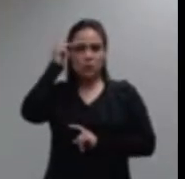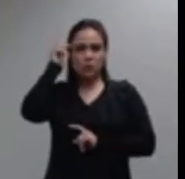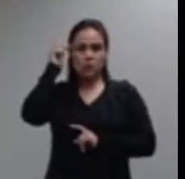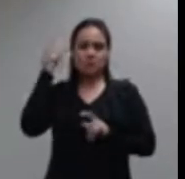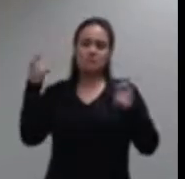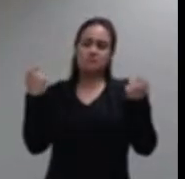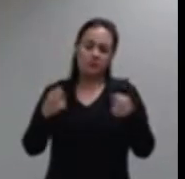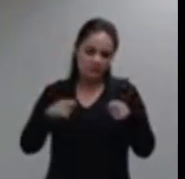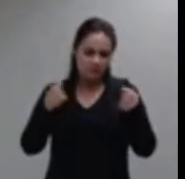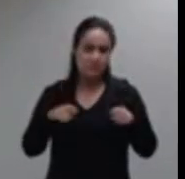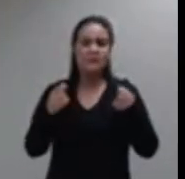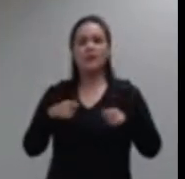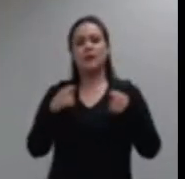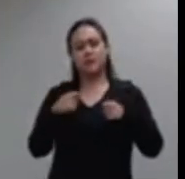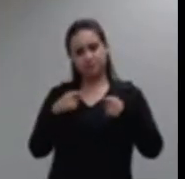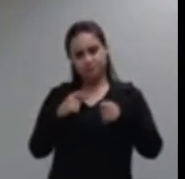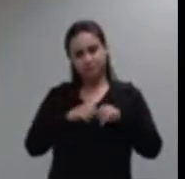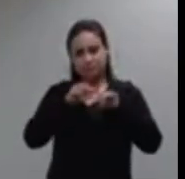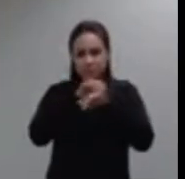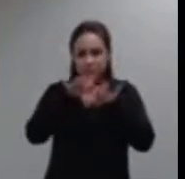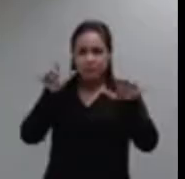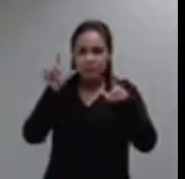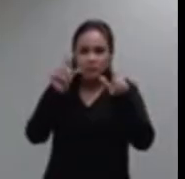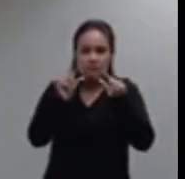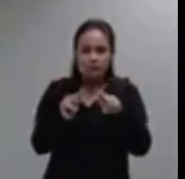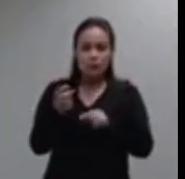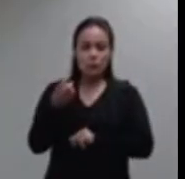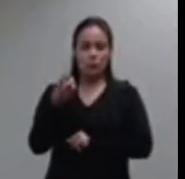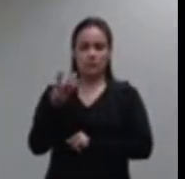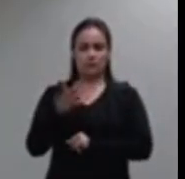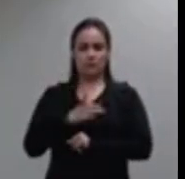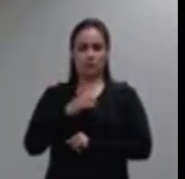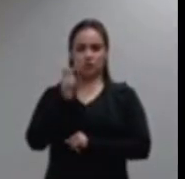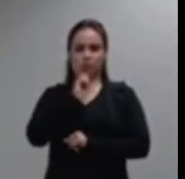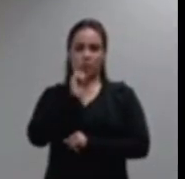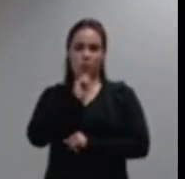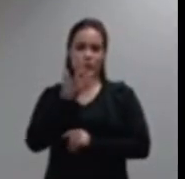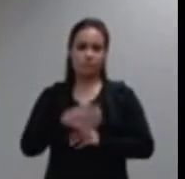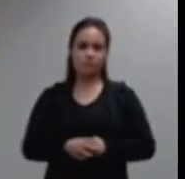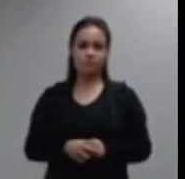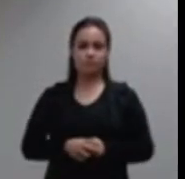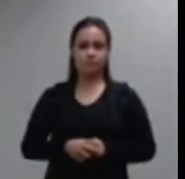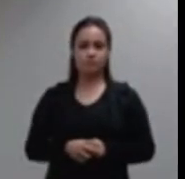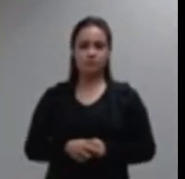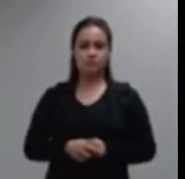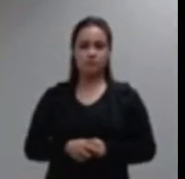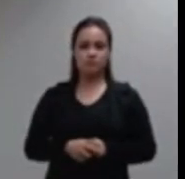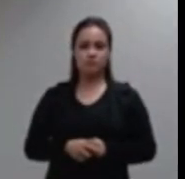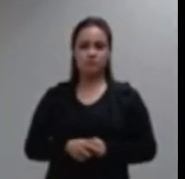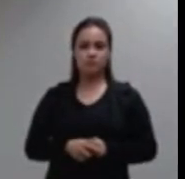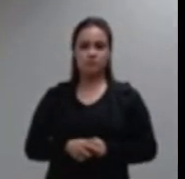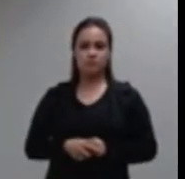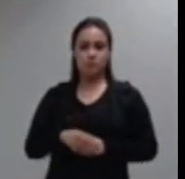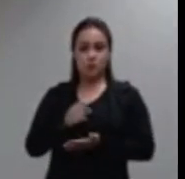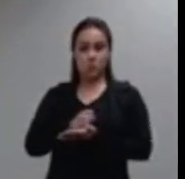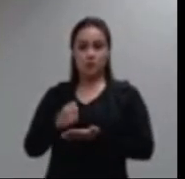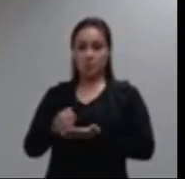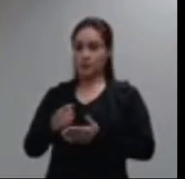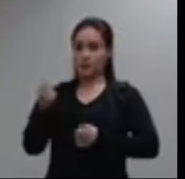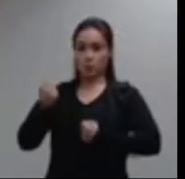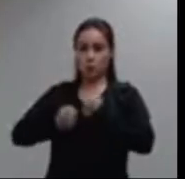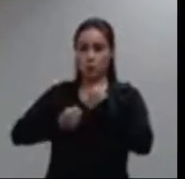distribuir pequenas quantidades de droga. Quando não contratam motorista, pessoas pobres para